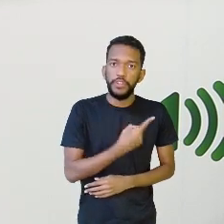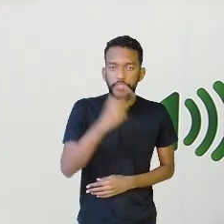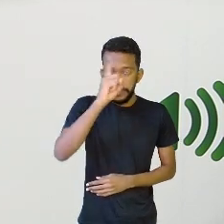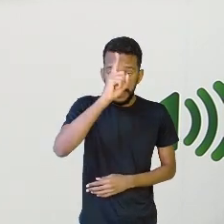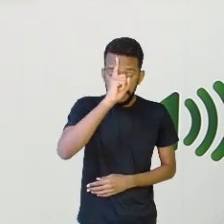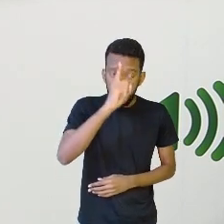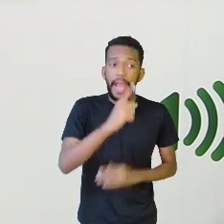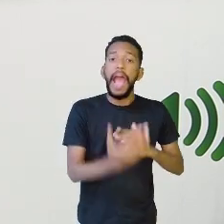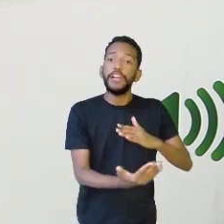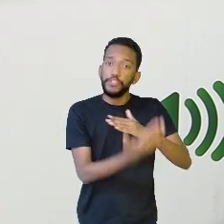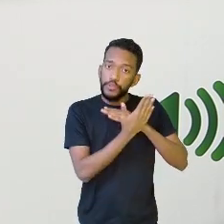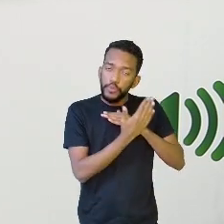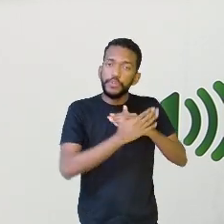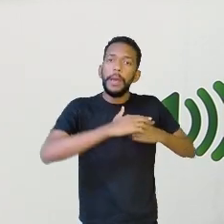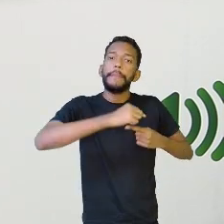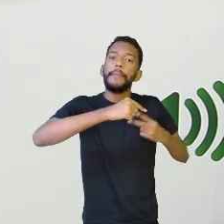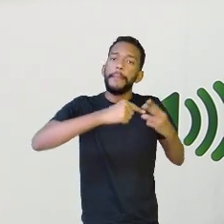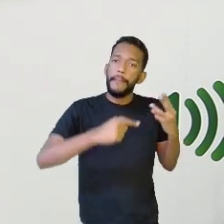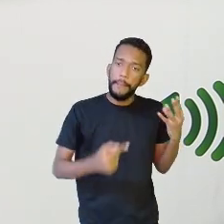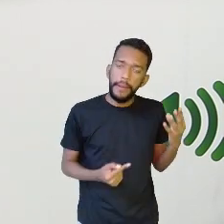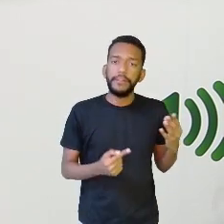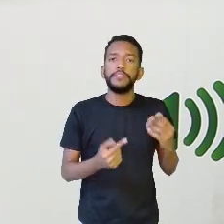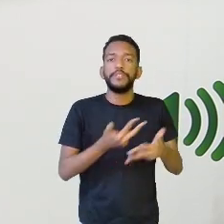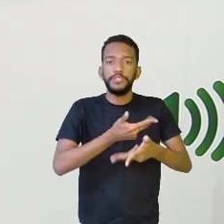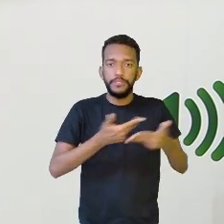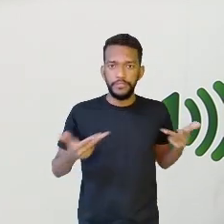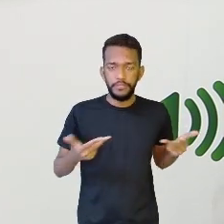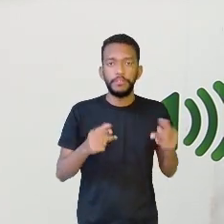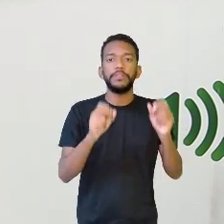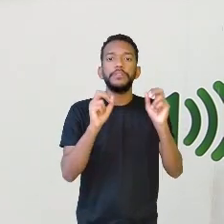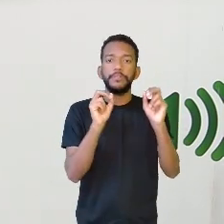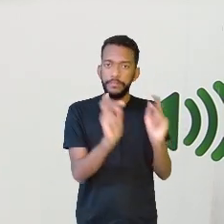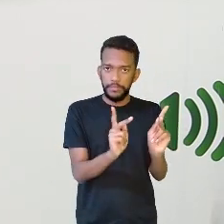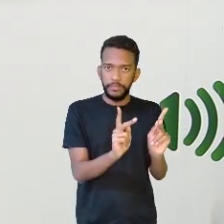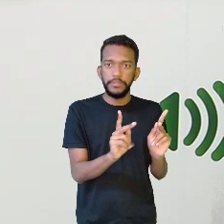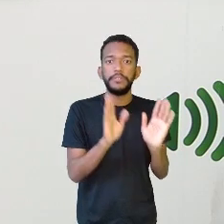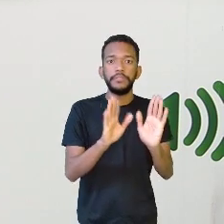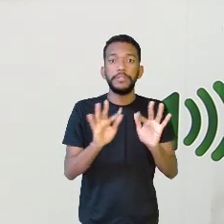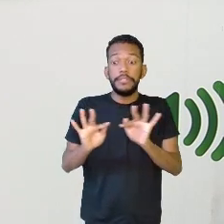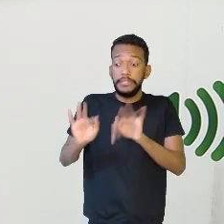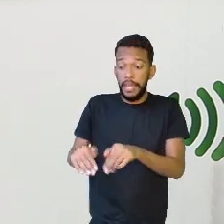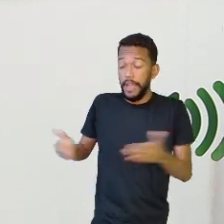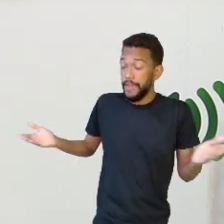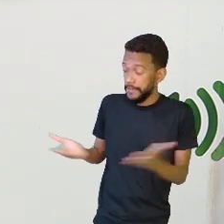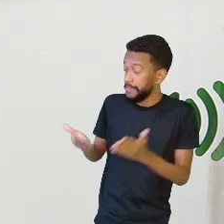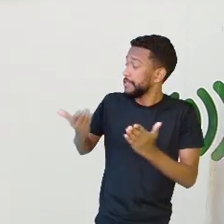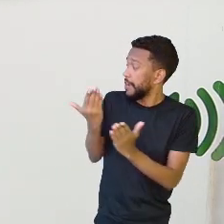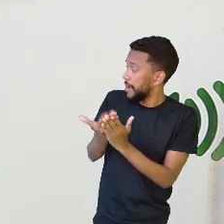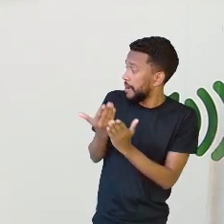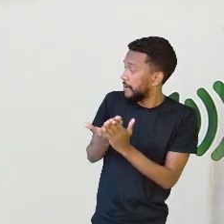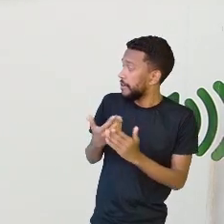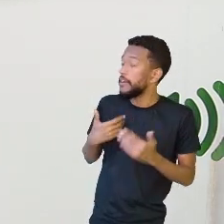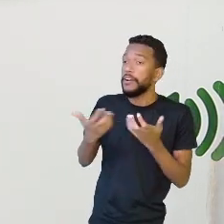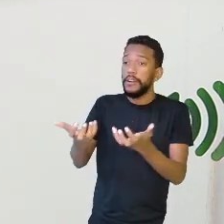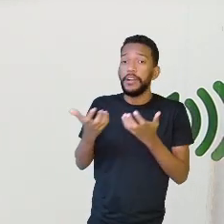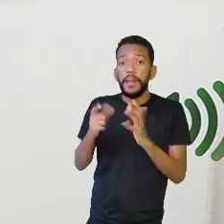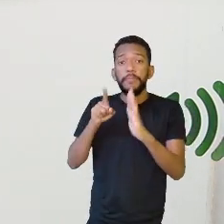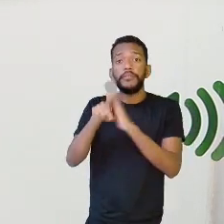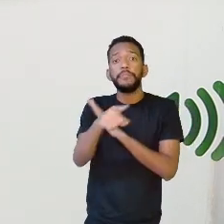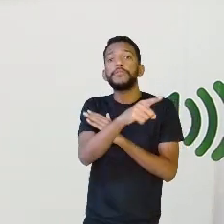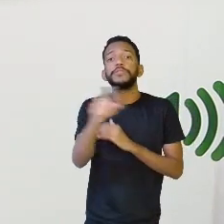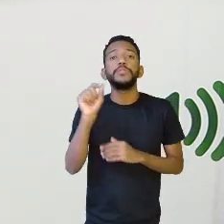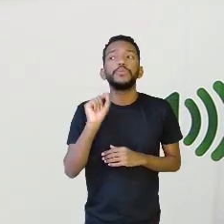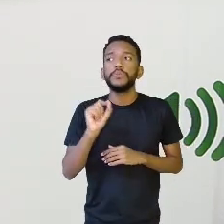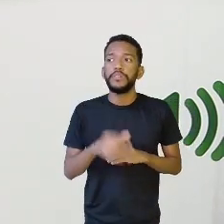que ajuda em diversas atividades, em diversas tarefas. E aí, para encerrar a aula de hoje, eu quero perguntar para vocês o